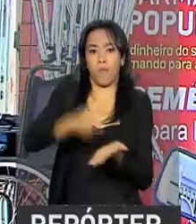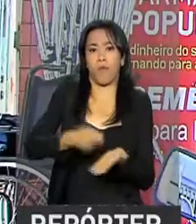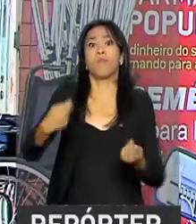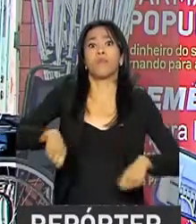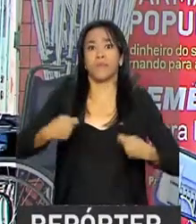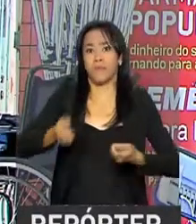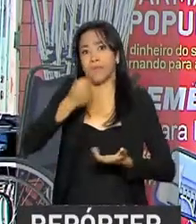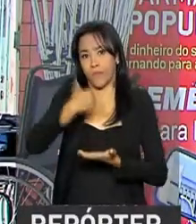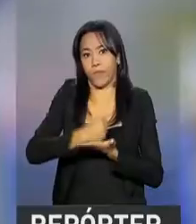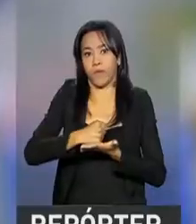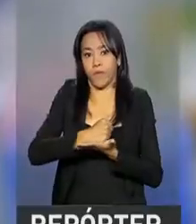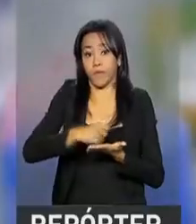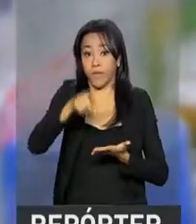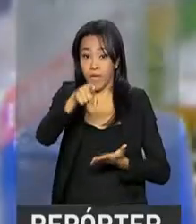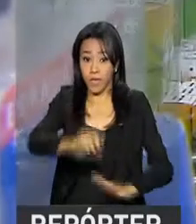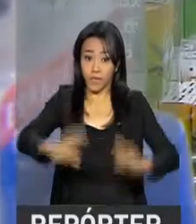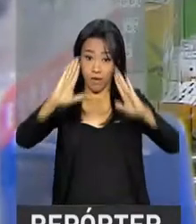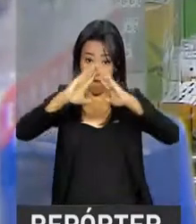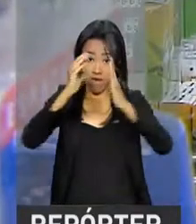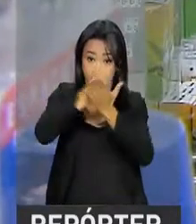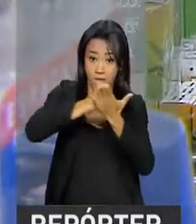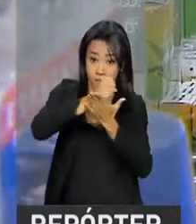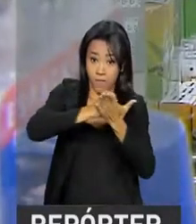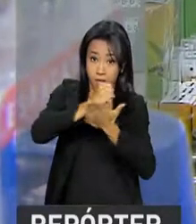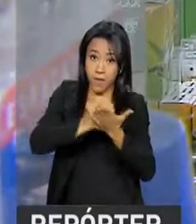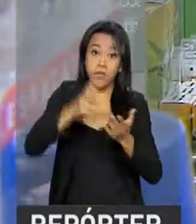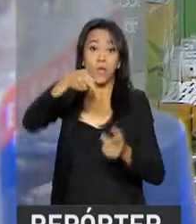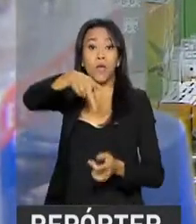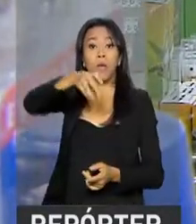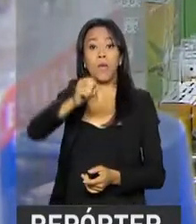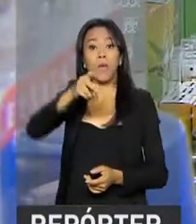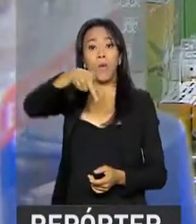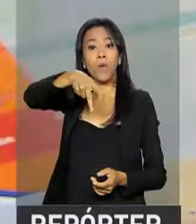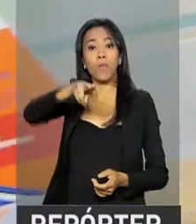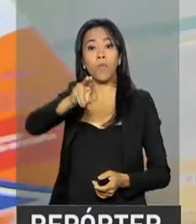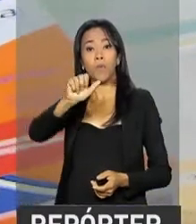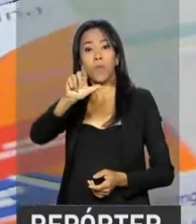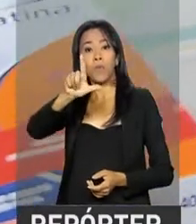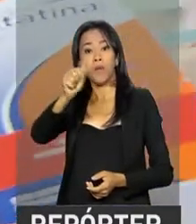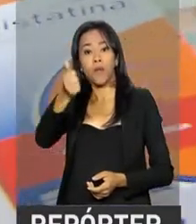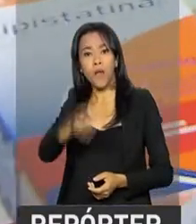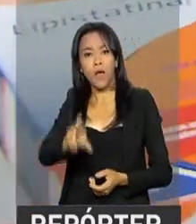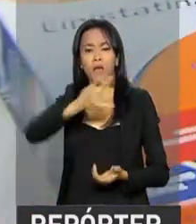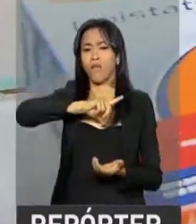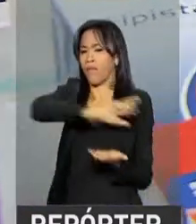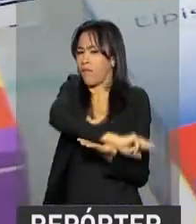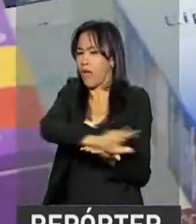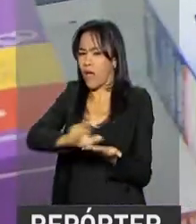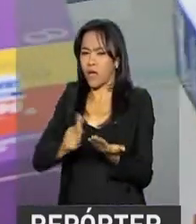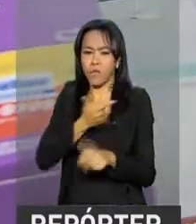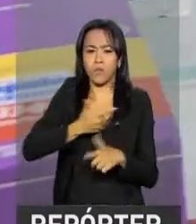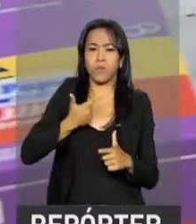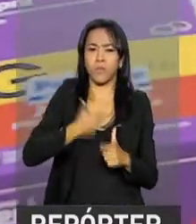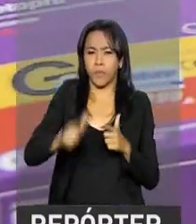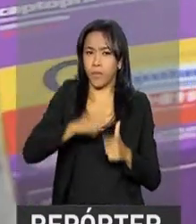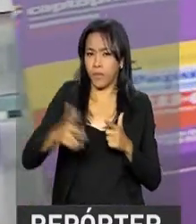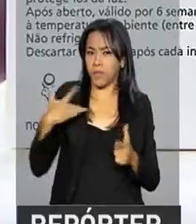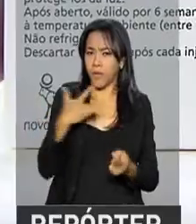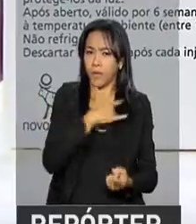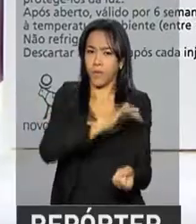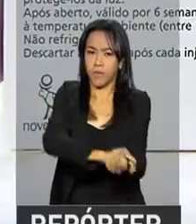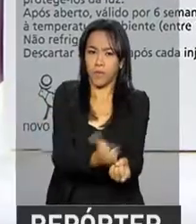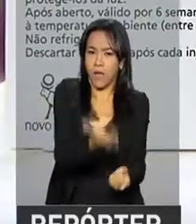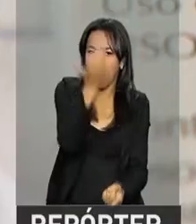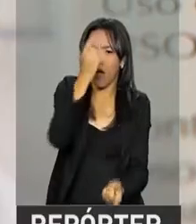farmácia popular a oferta à população medicamentos para tratamento de vários problemas de saúde como pressão alta